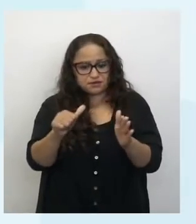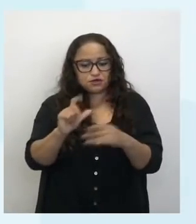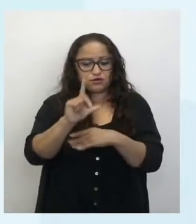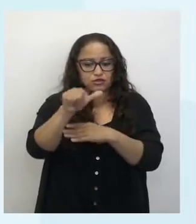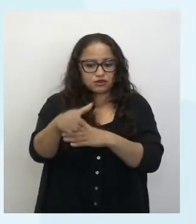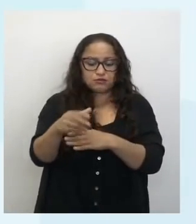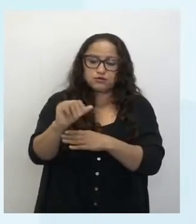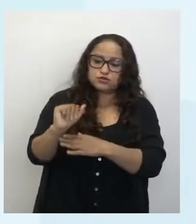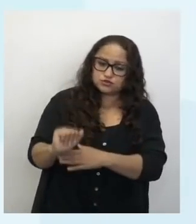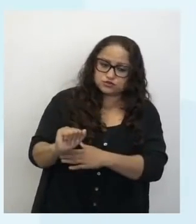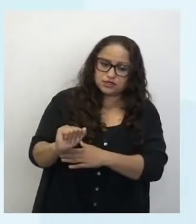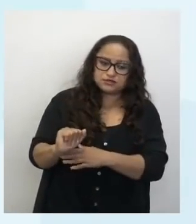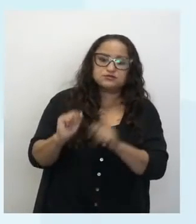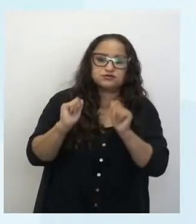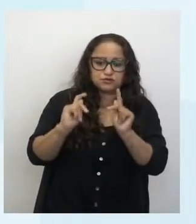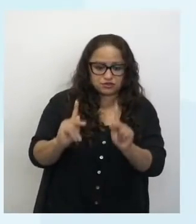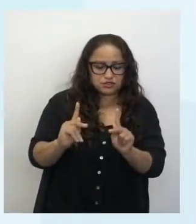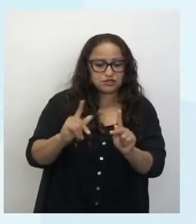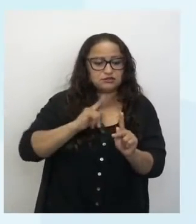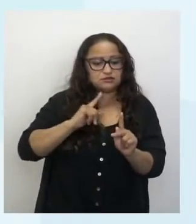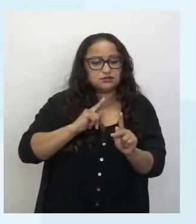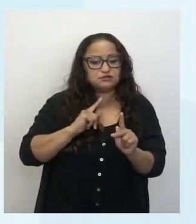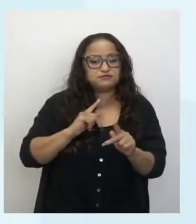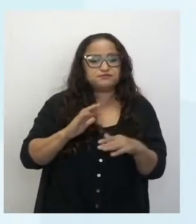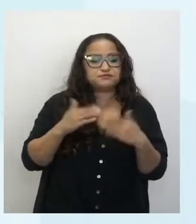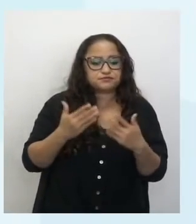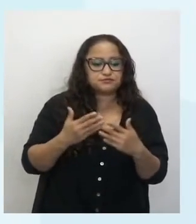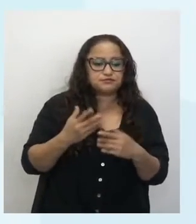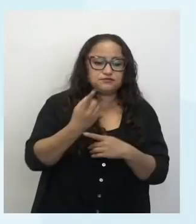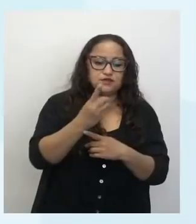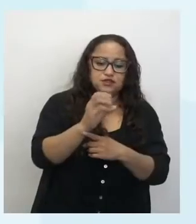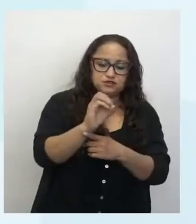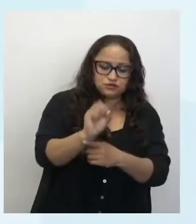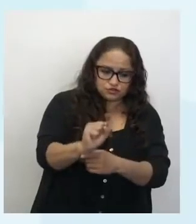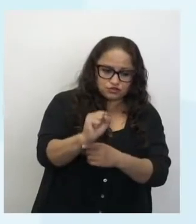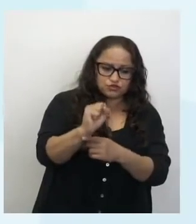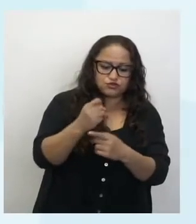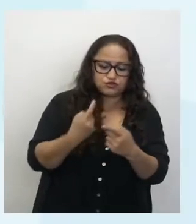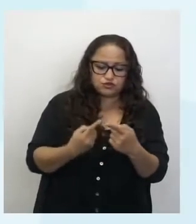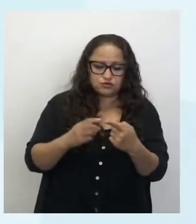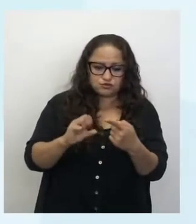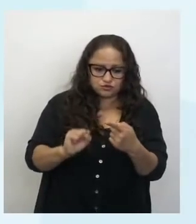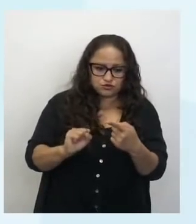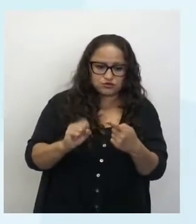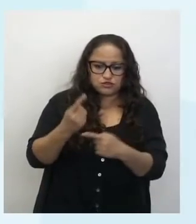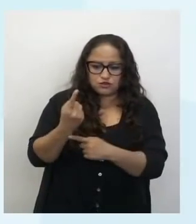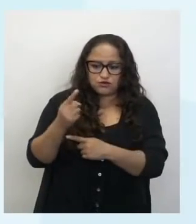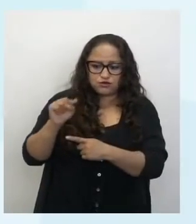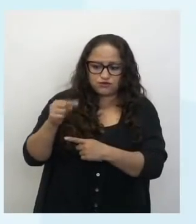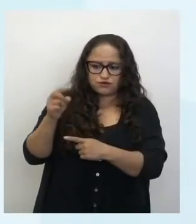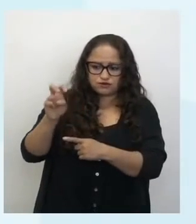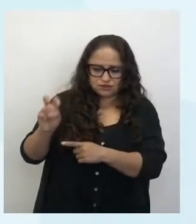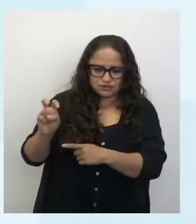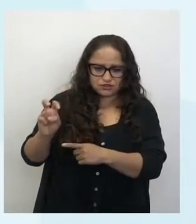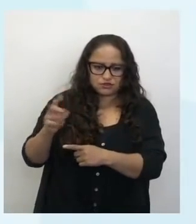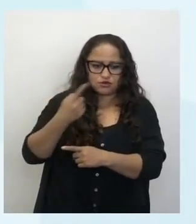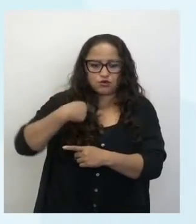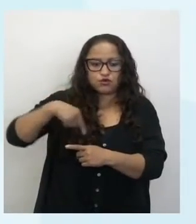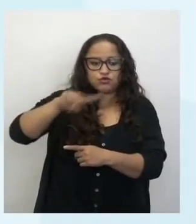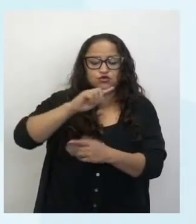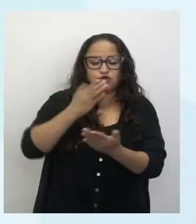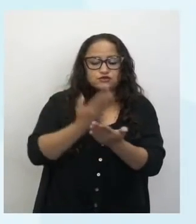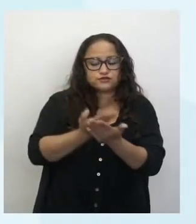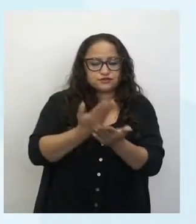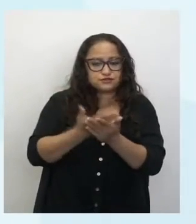A por último, tá certo? Embaixo. E aí, a gente calculou e achou também 1,5. No nosso estudo